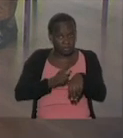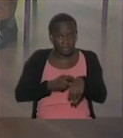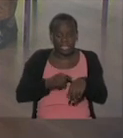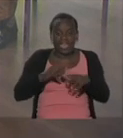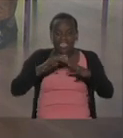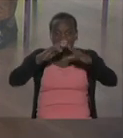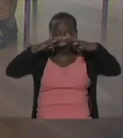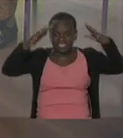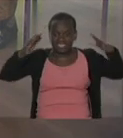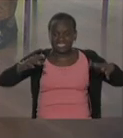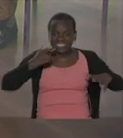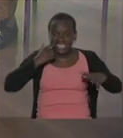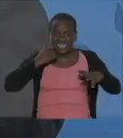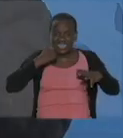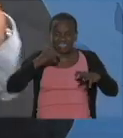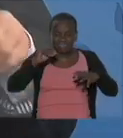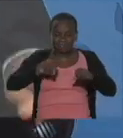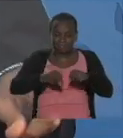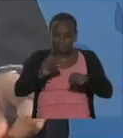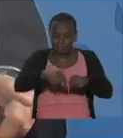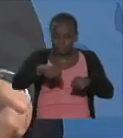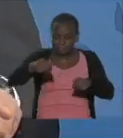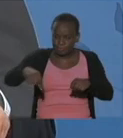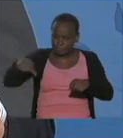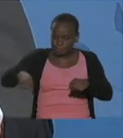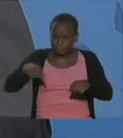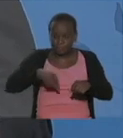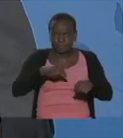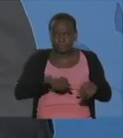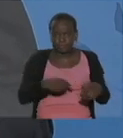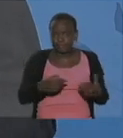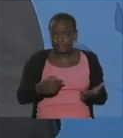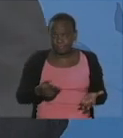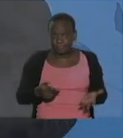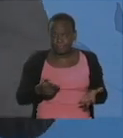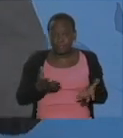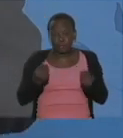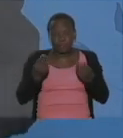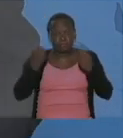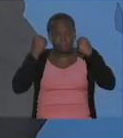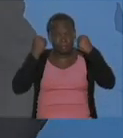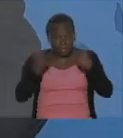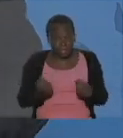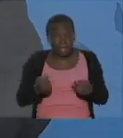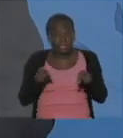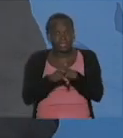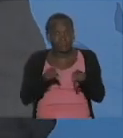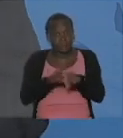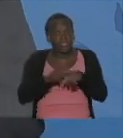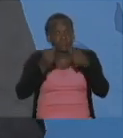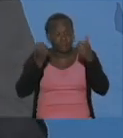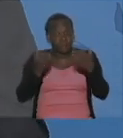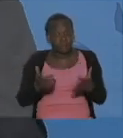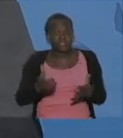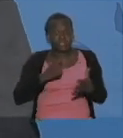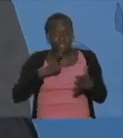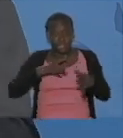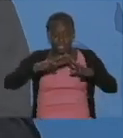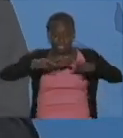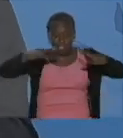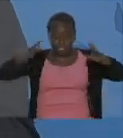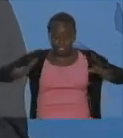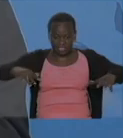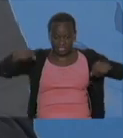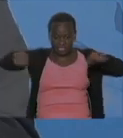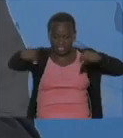e a lona foi afetada vários pontos estão furados da lona um excesso de peso também foi colocado na